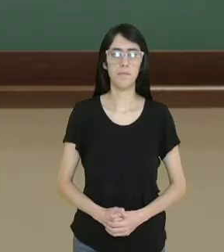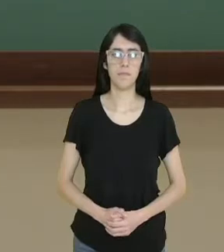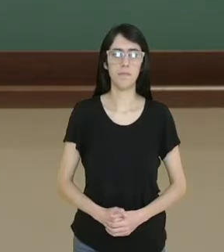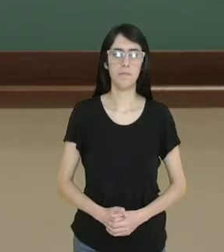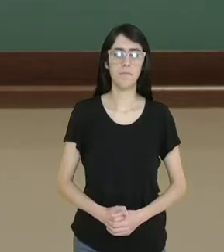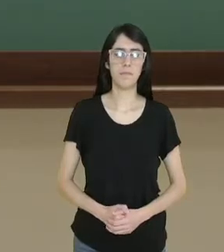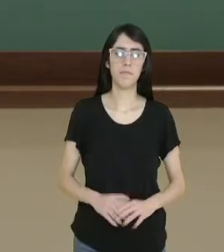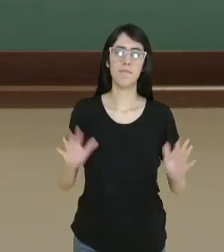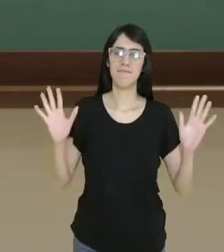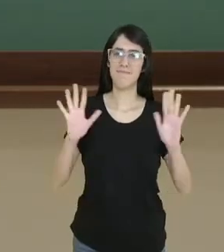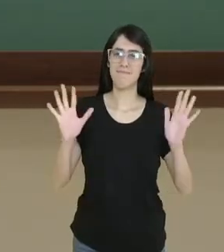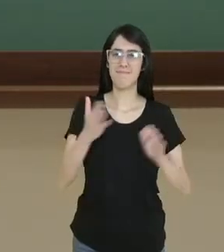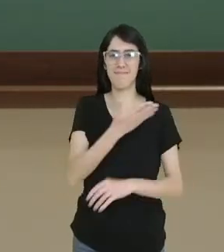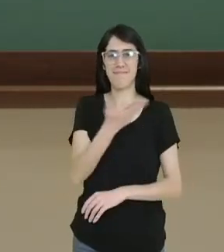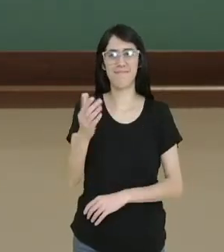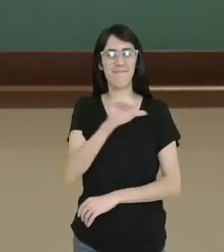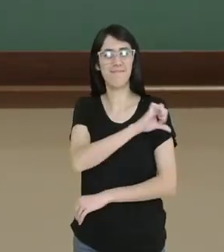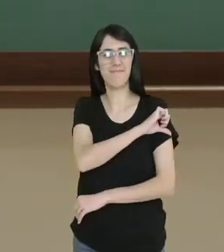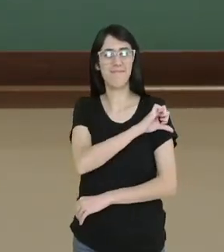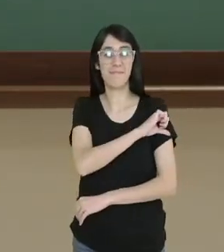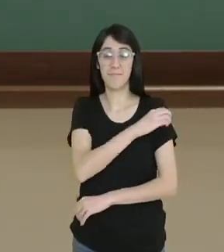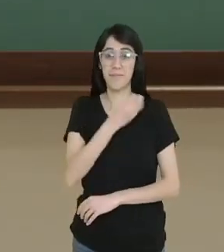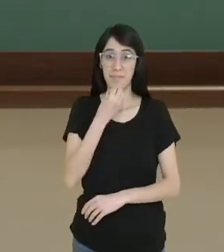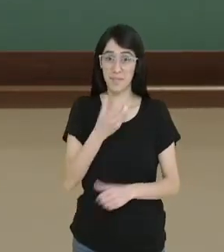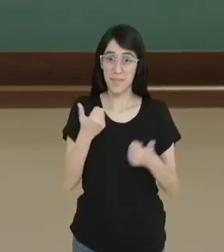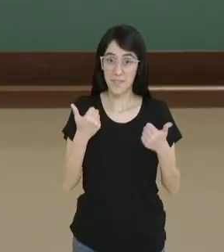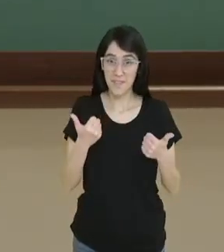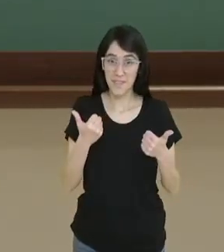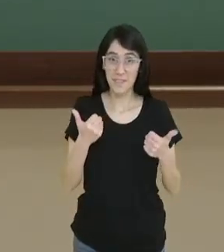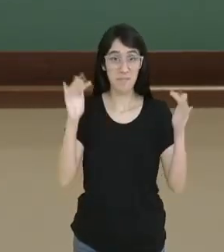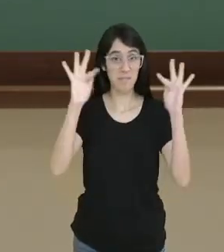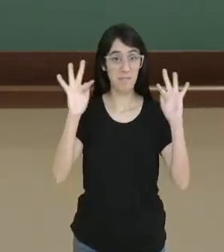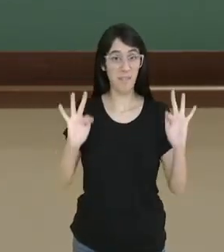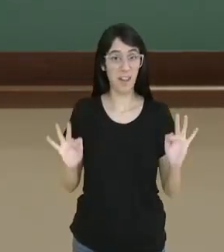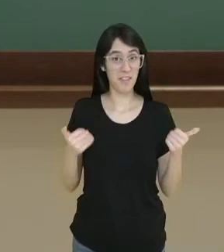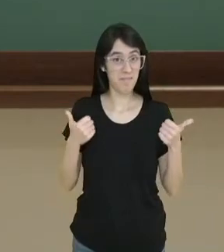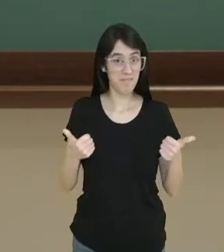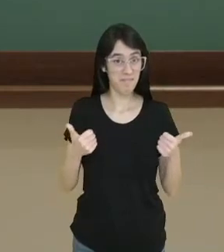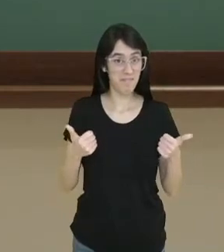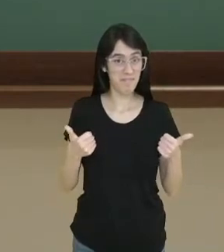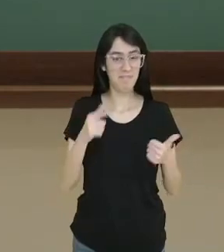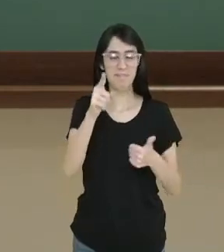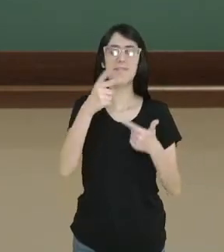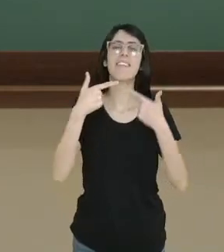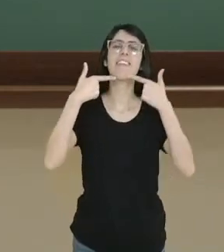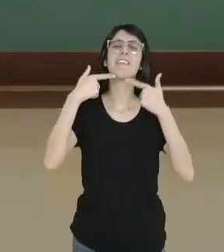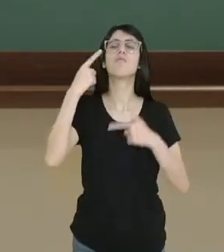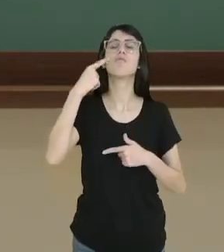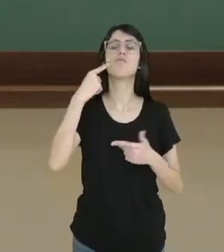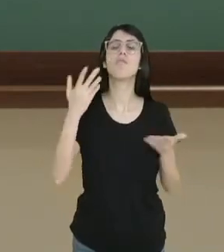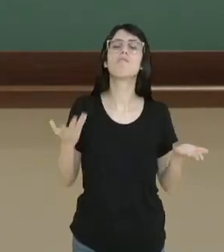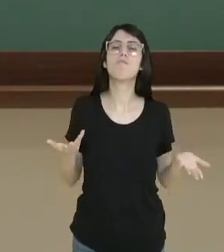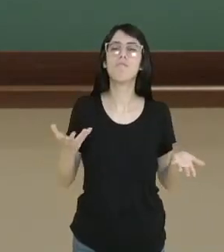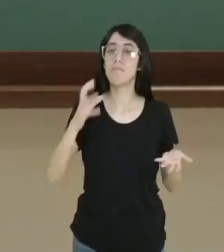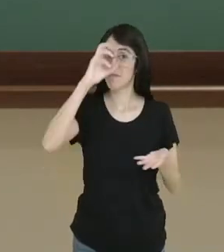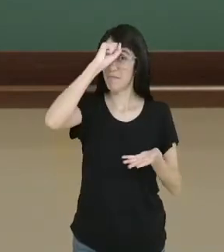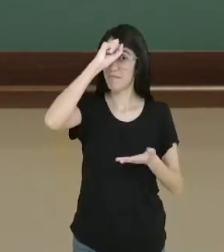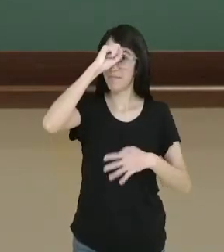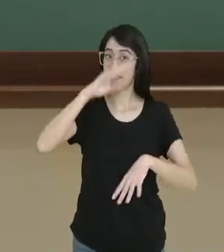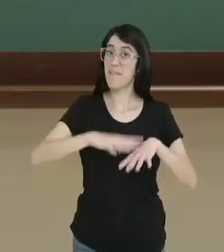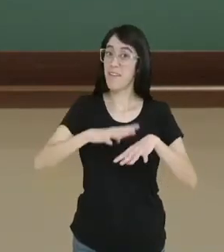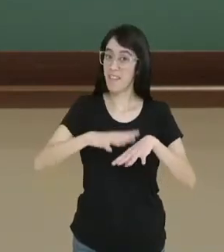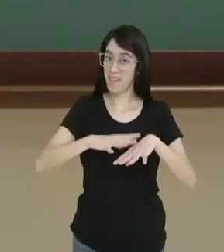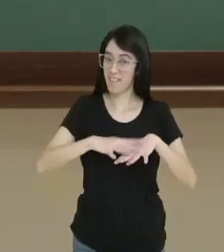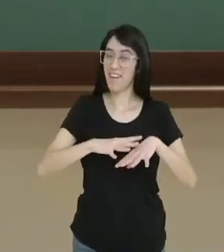Olá, pessoas do nono ano, tudo bem com vocês? Estão felizes? Bota um sorriso nessa cara que nós estamos aprendendo matemática.